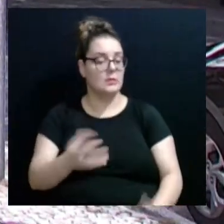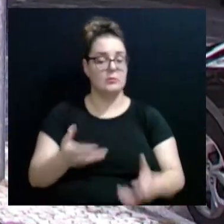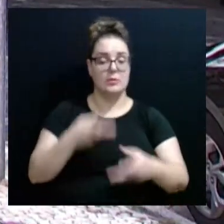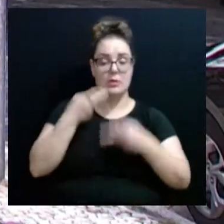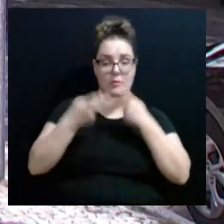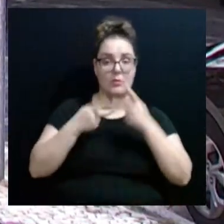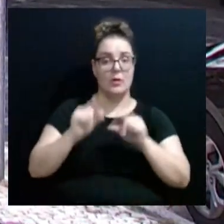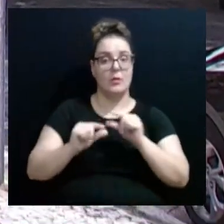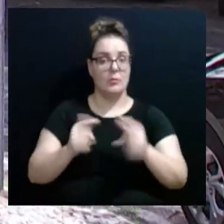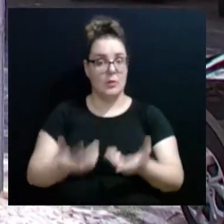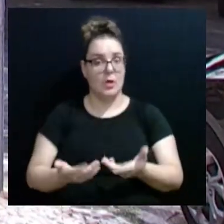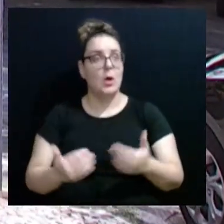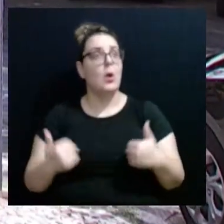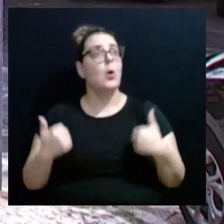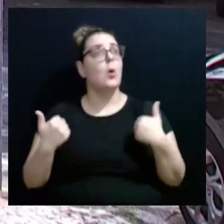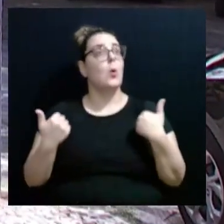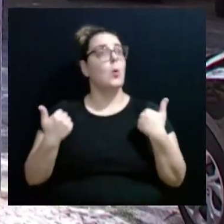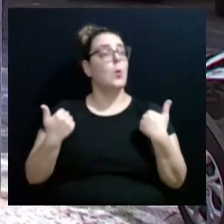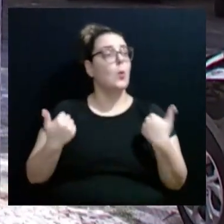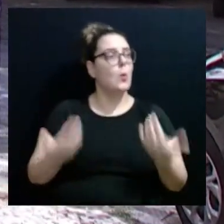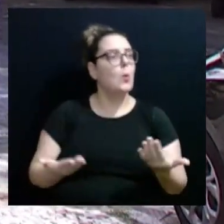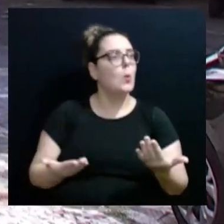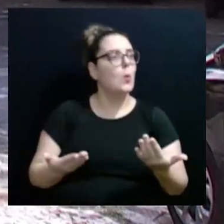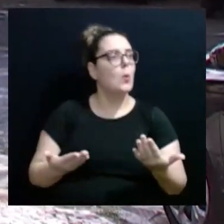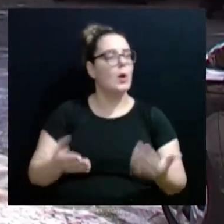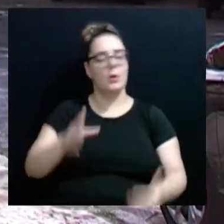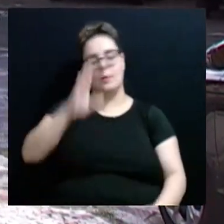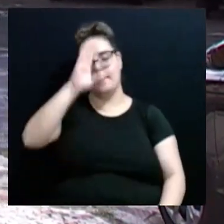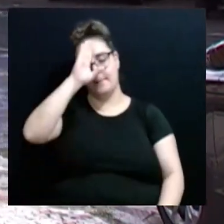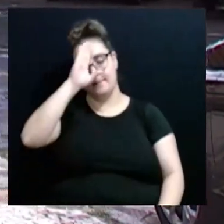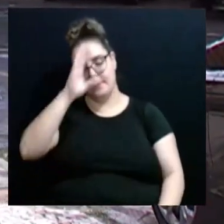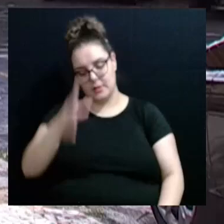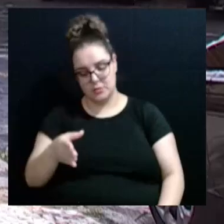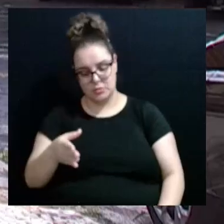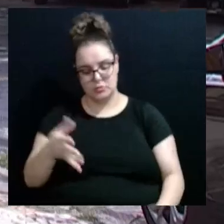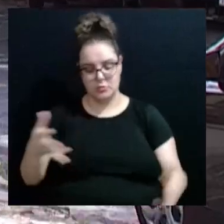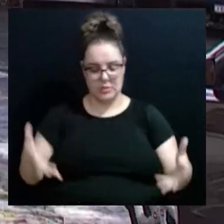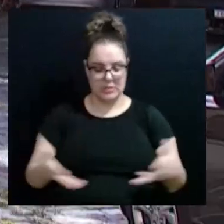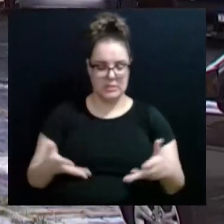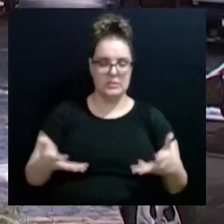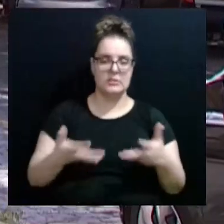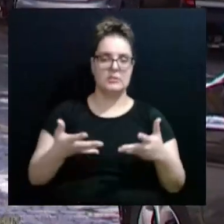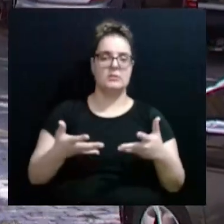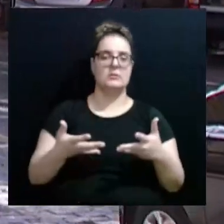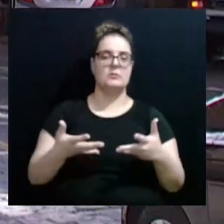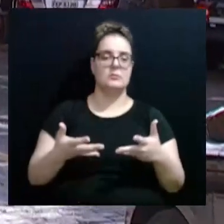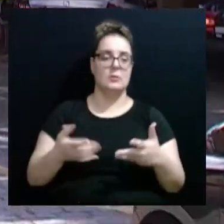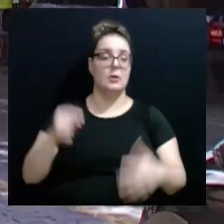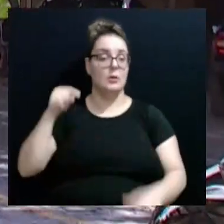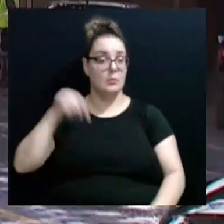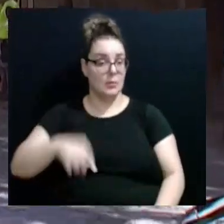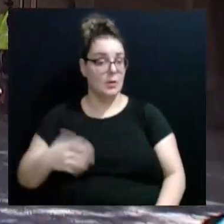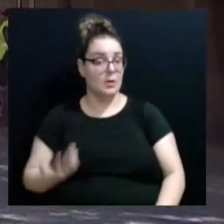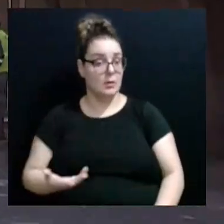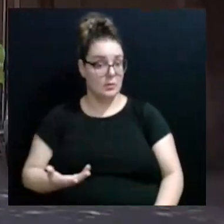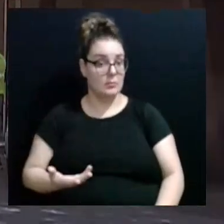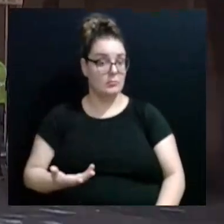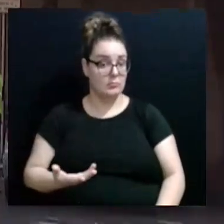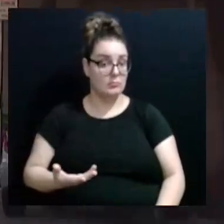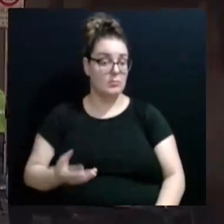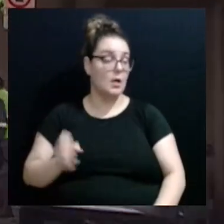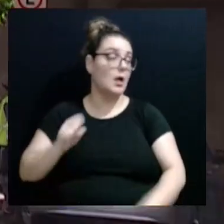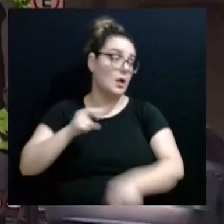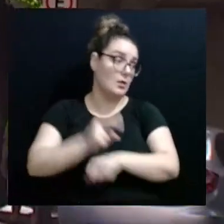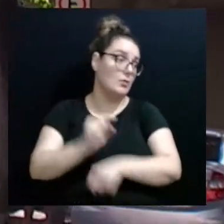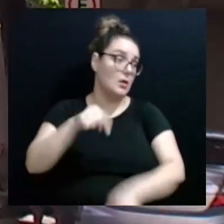qual foi o ponto principal, né, a iniciativa para que se colocasse essas vagas aqui nessa